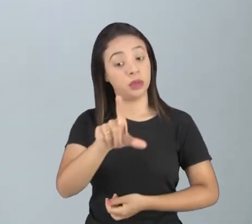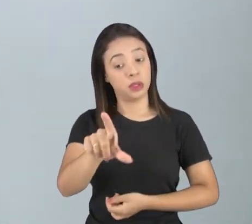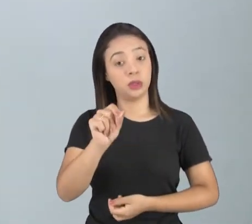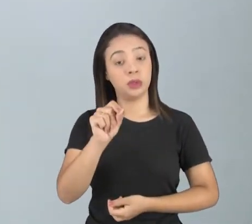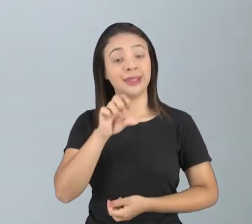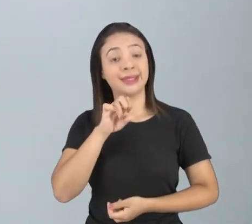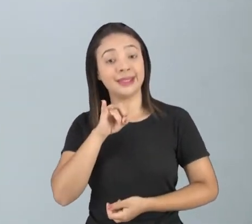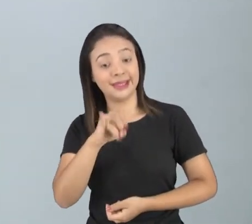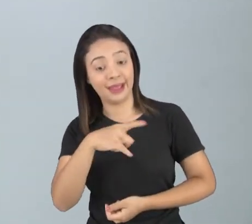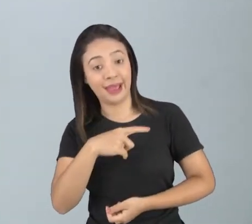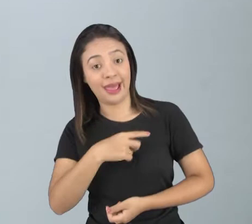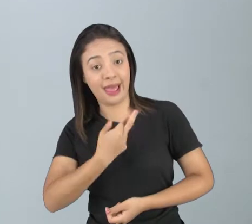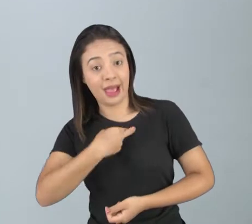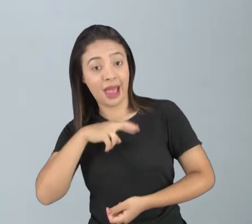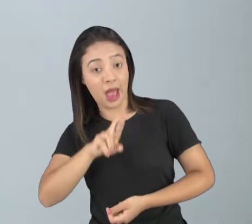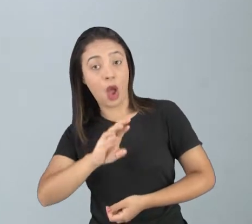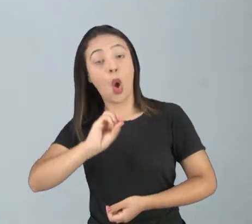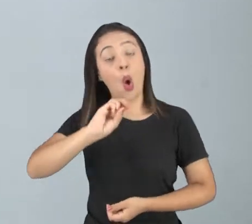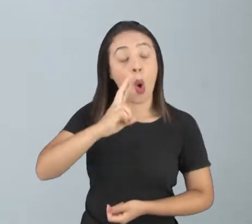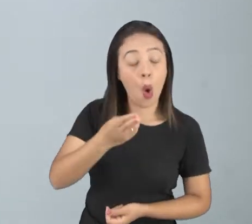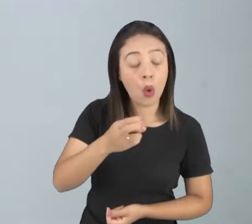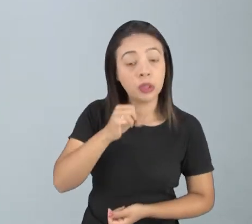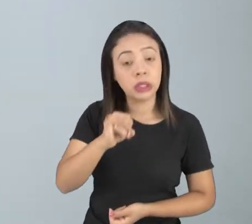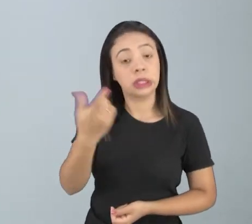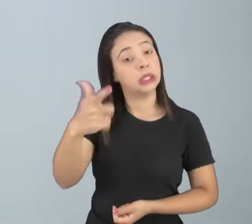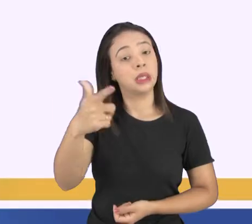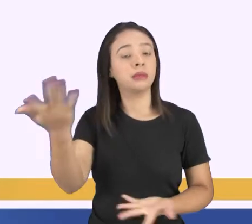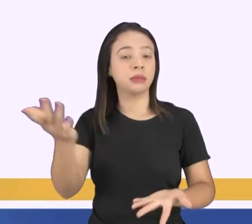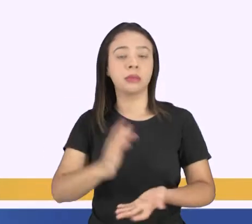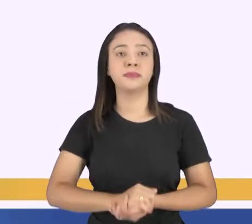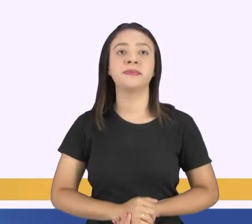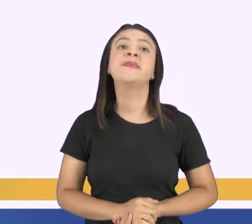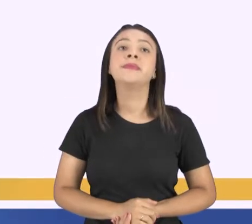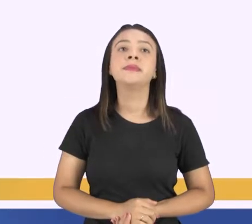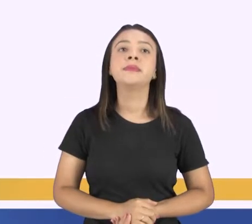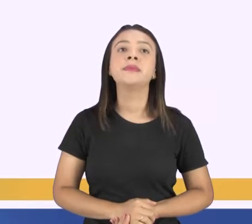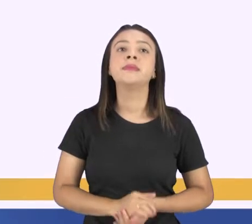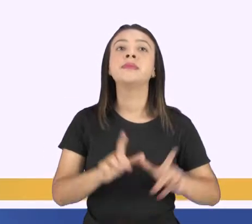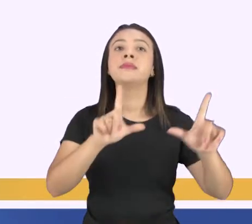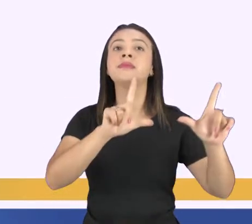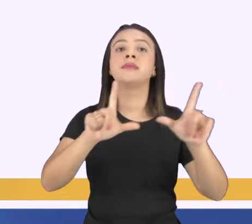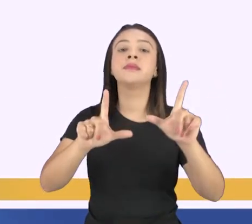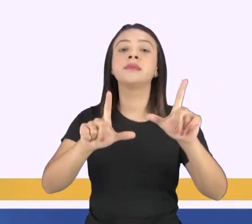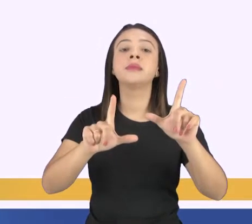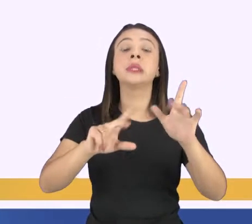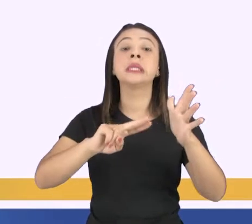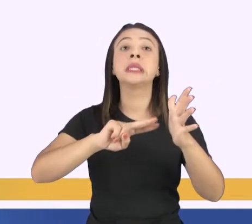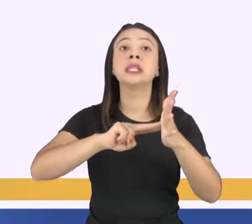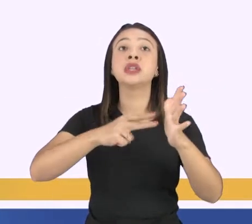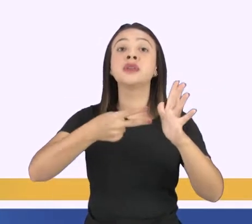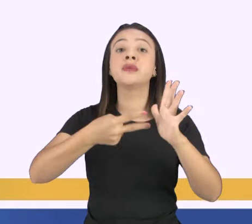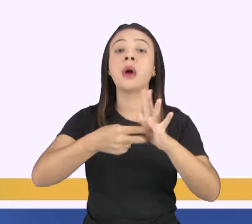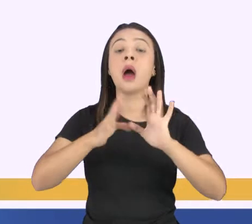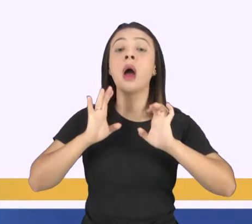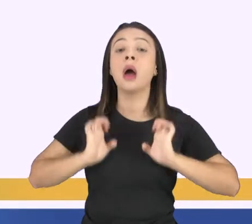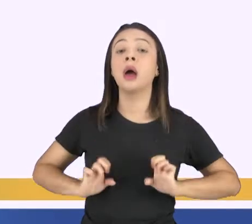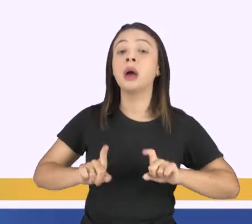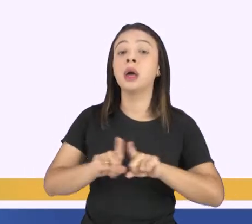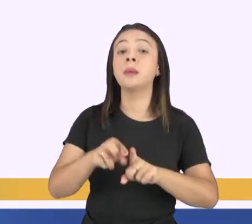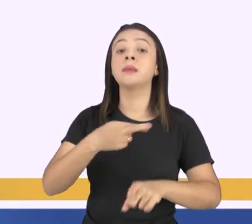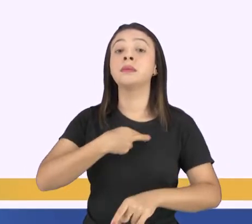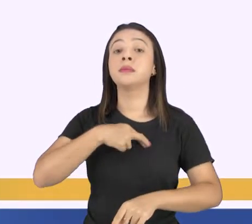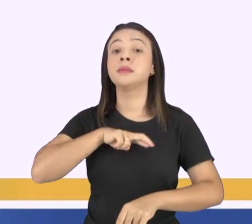não, tá bom? Então vamos lá. O nosso primeiro slide, definição de ética e de religião. Duas coisas